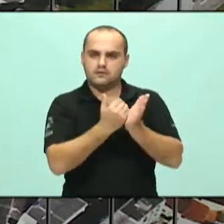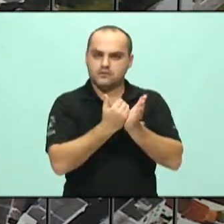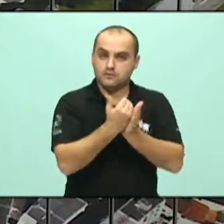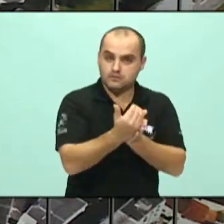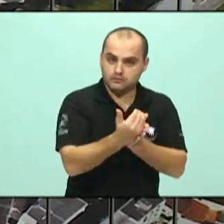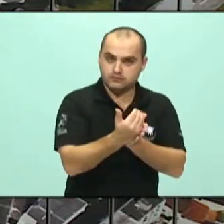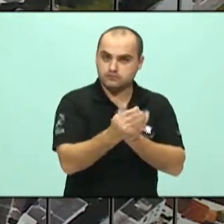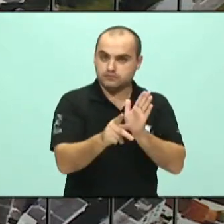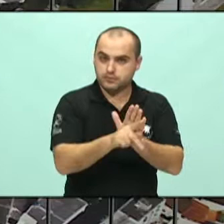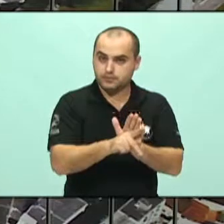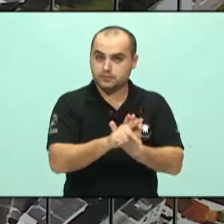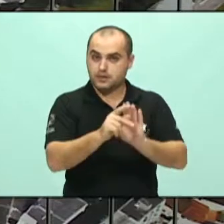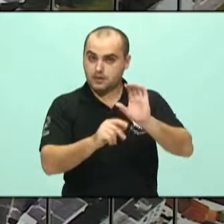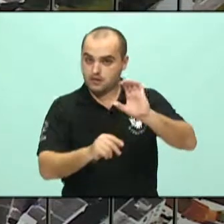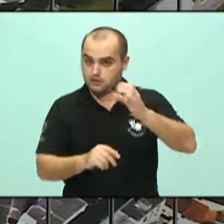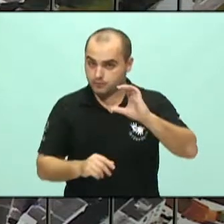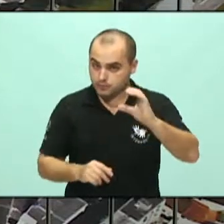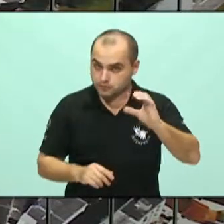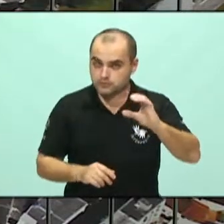Camboriú, não é?